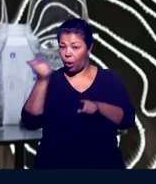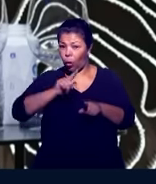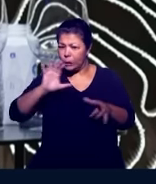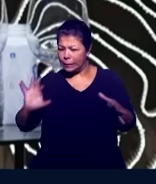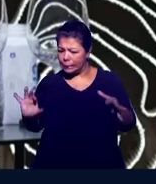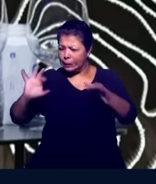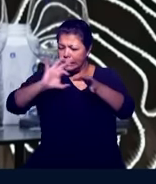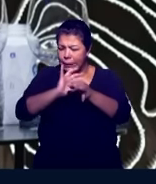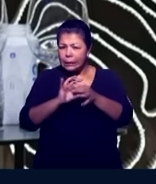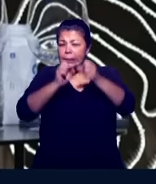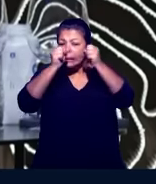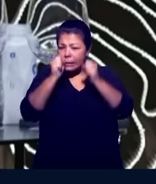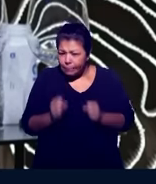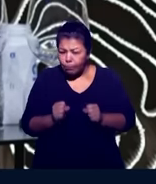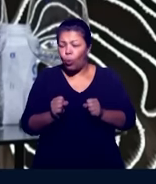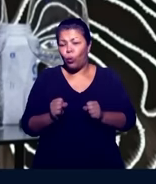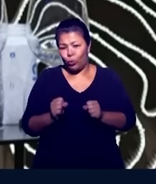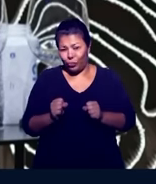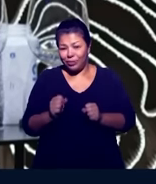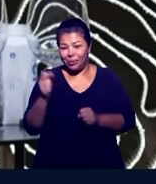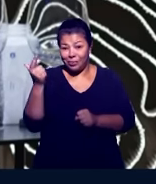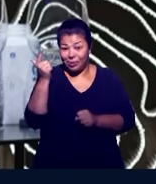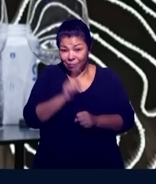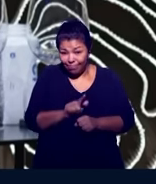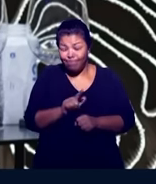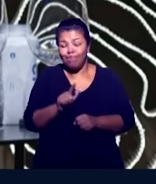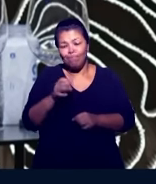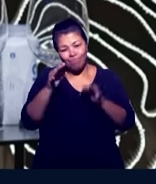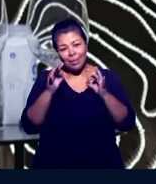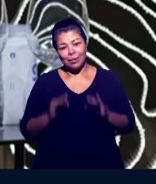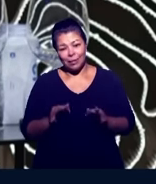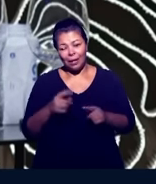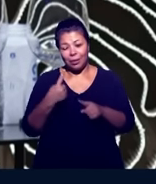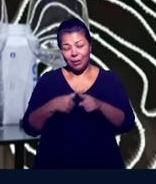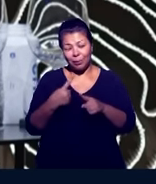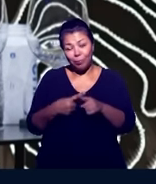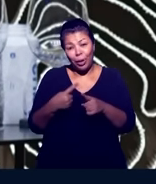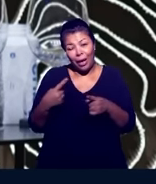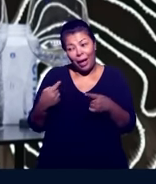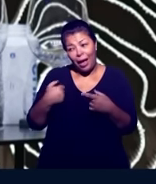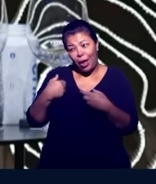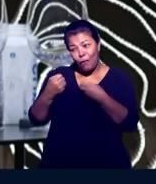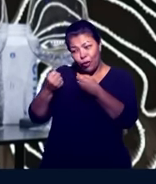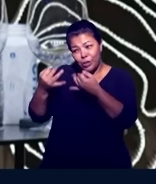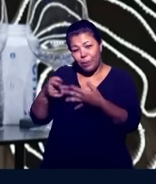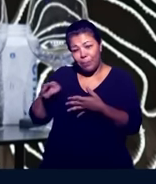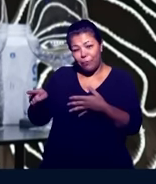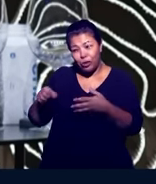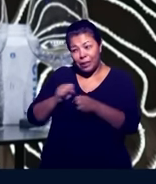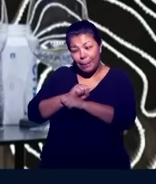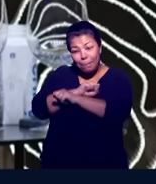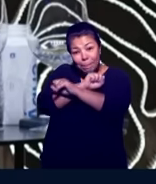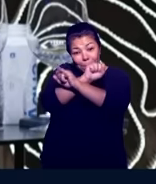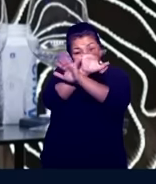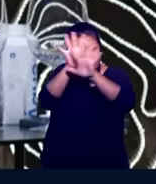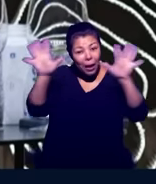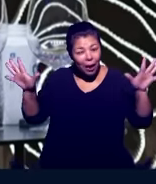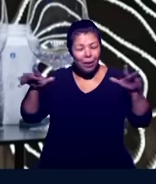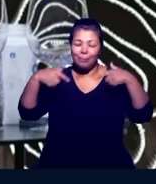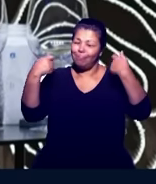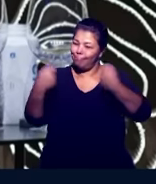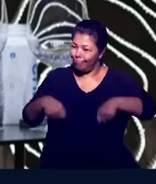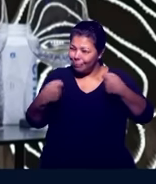e perseguido com transparência PR sua primeira pergunta tentando dar transparência aqui para números